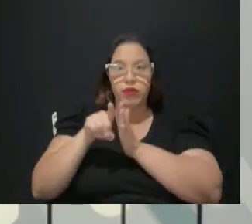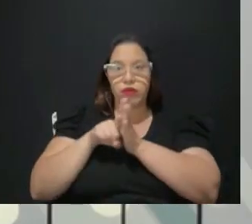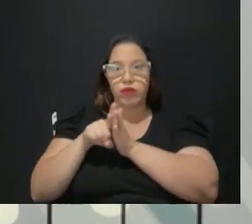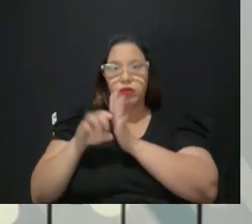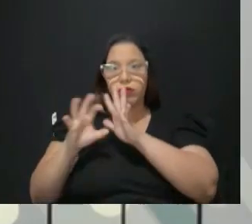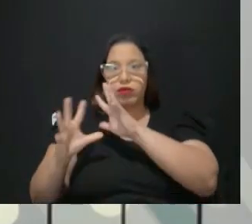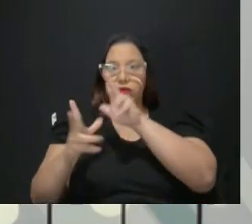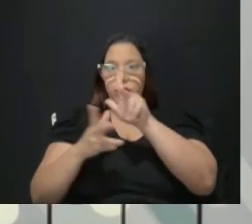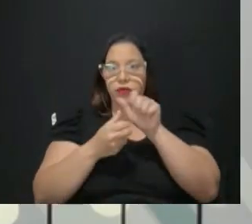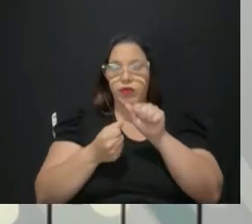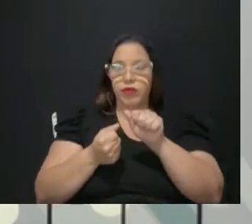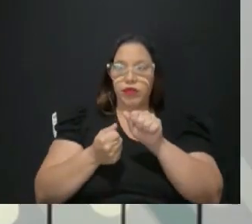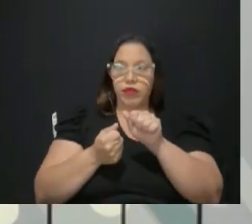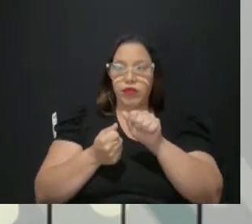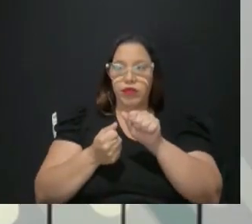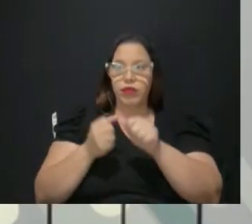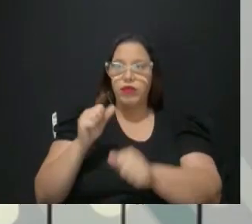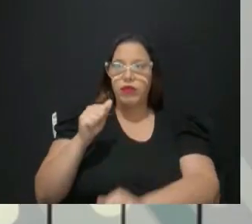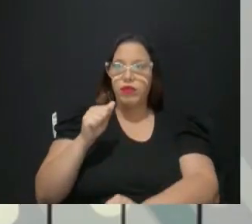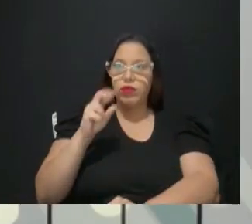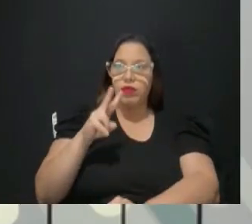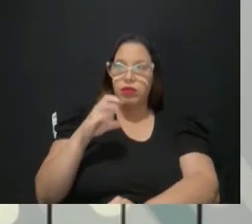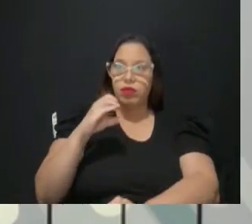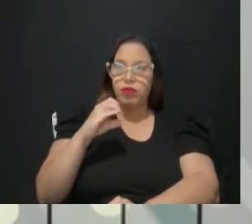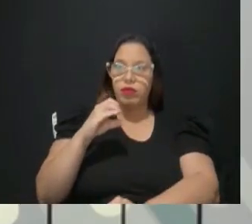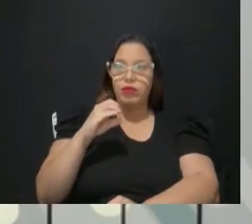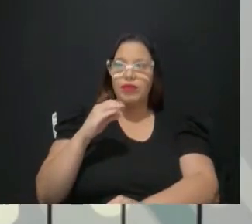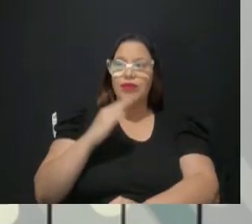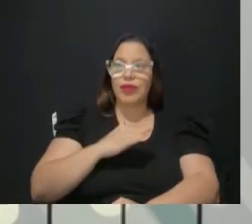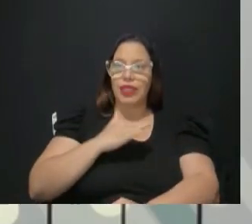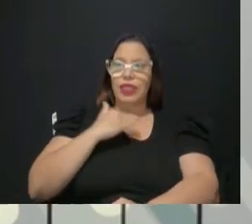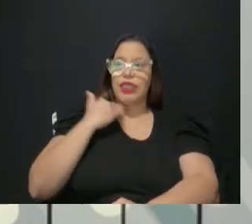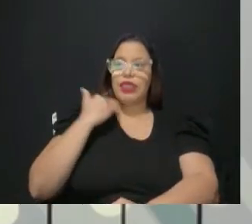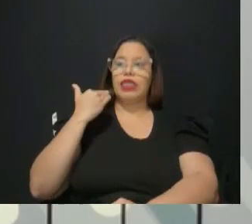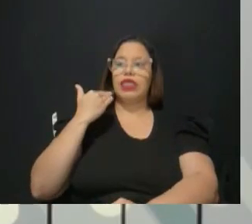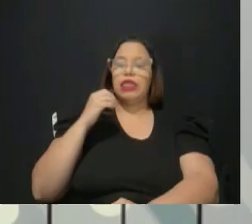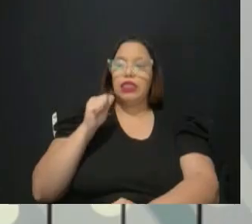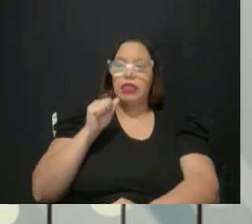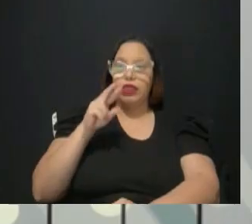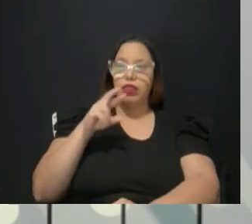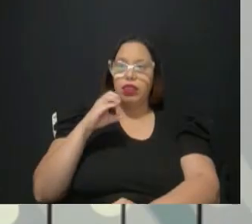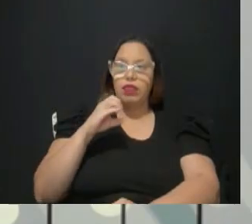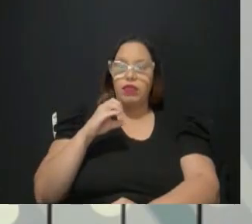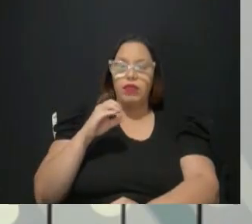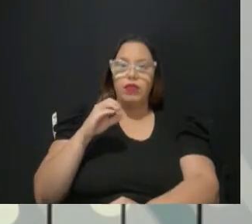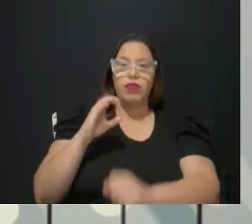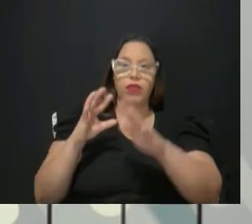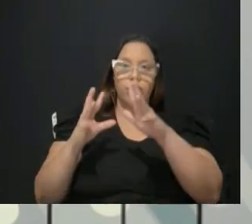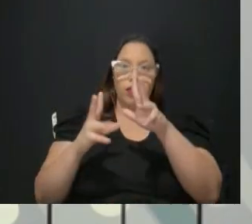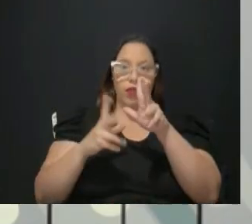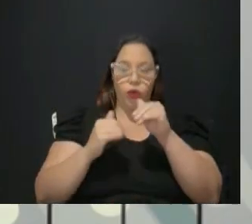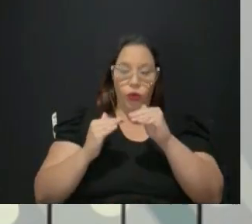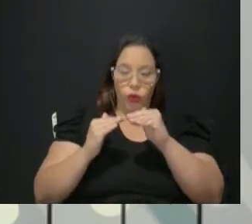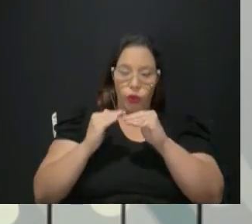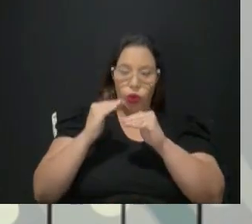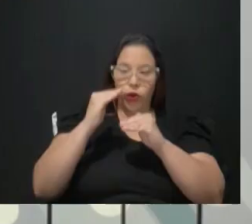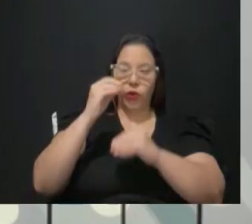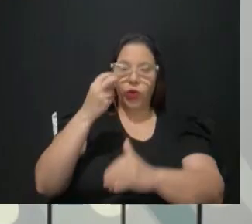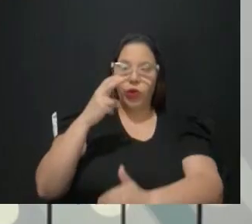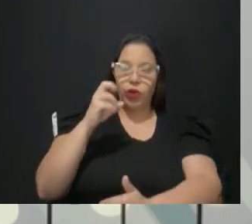Organização Mundial do AVC prevê que o número de mortes por AVC no mundo poderá